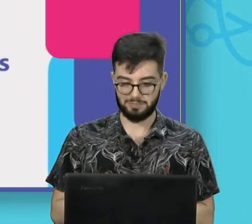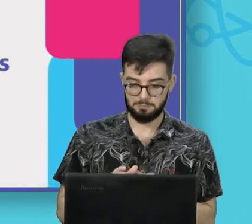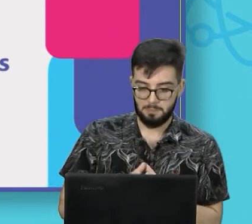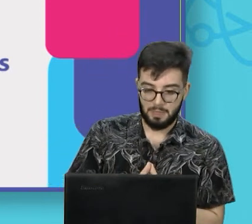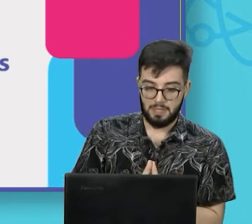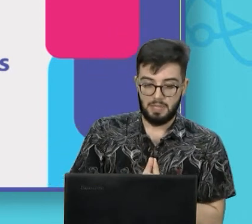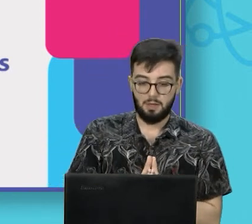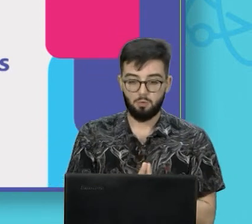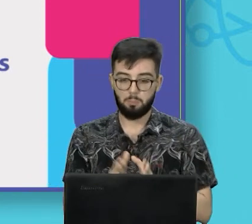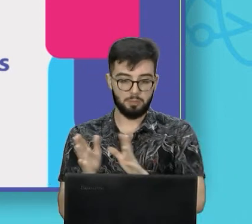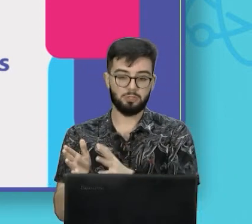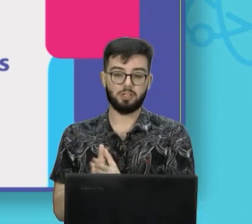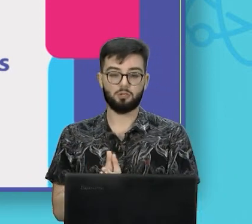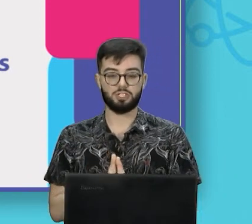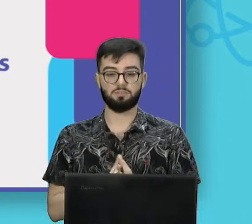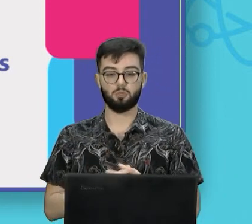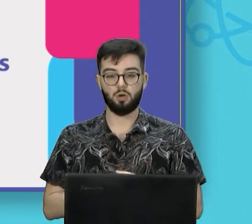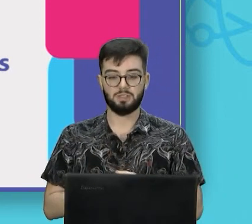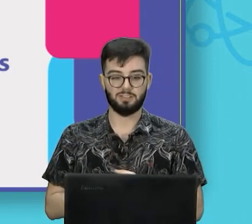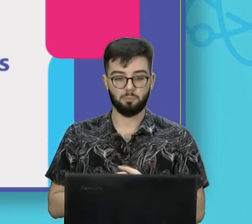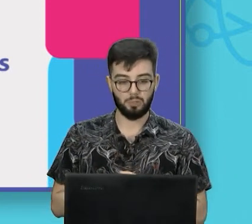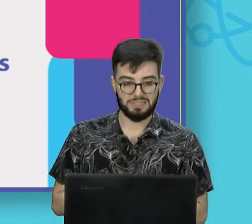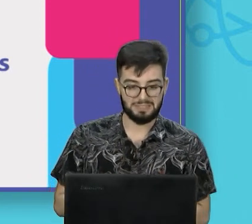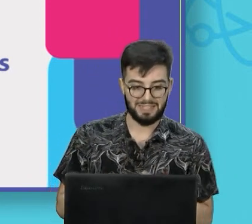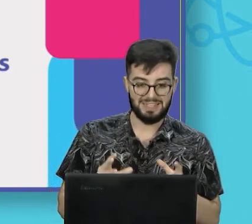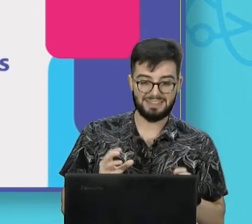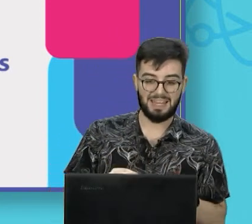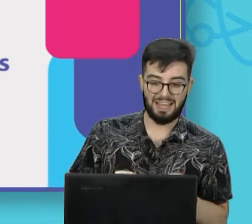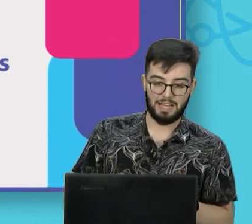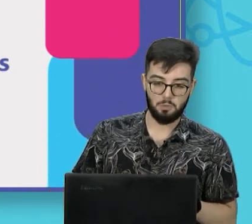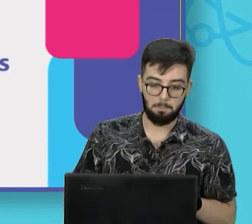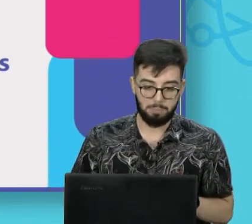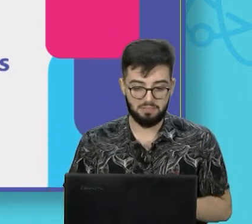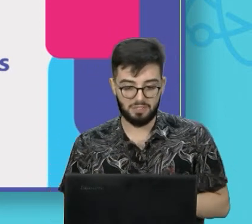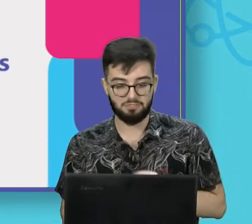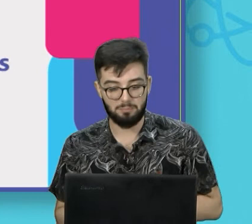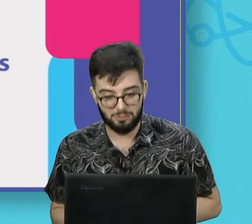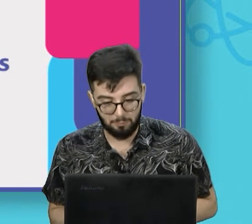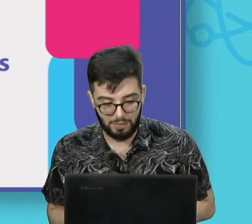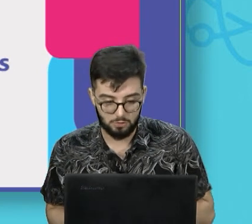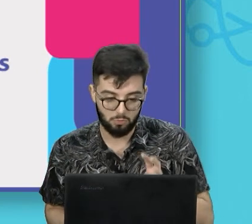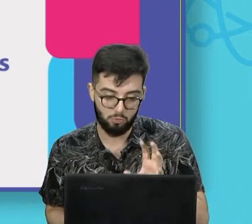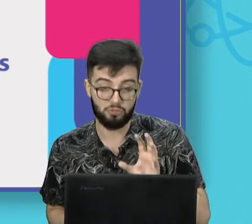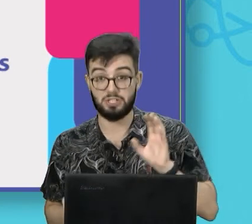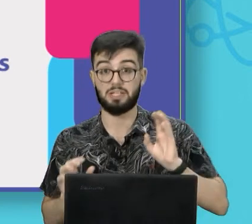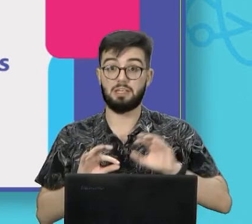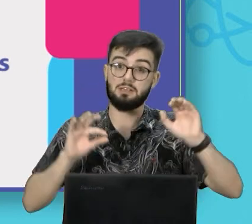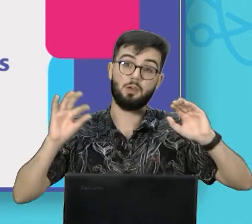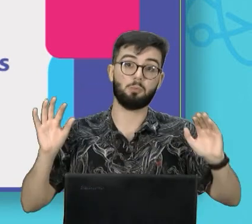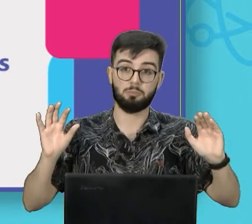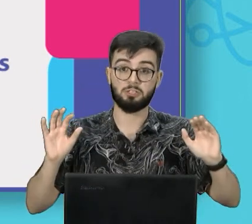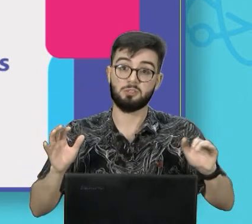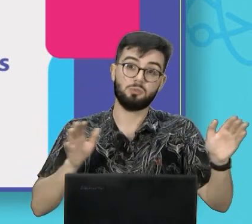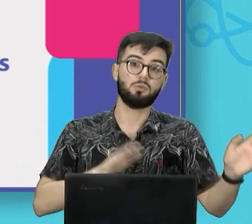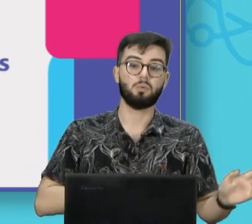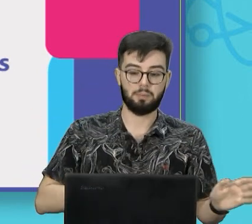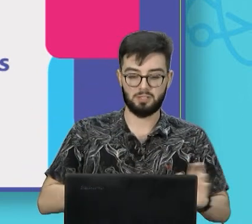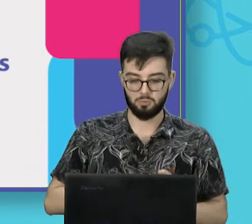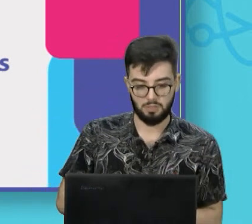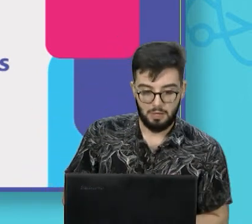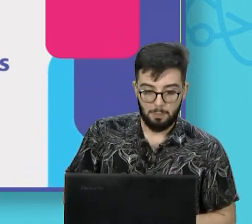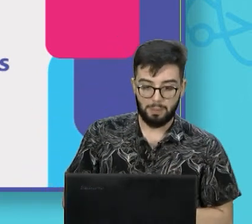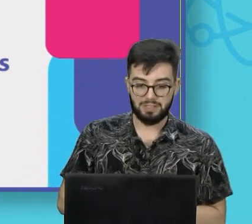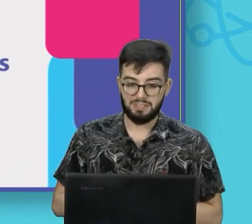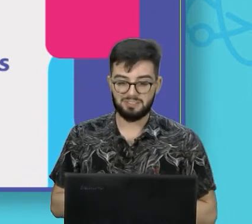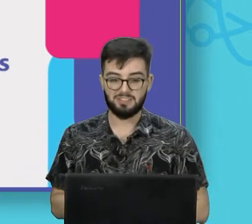e tudo mais poder moderador a chave da organização política e é delegado privativamente ao Imperador ou seja quem tem um problema da dor